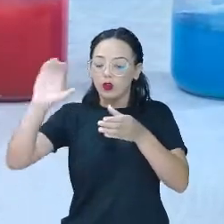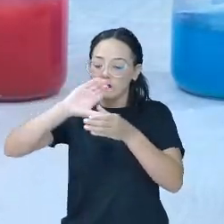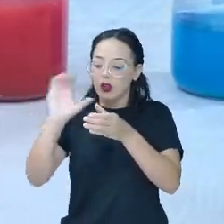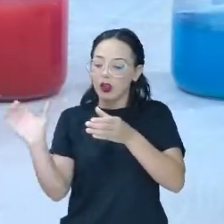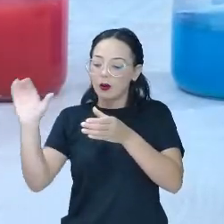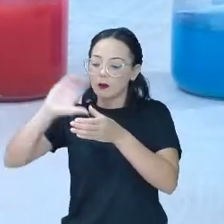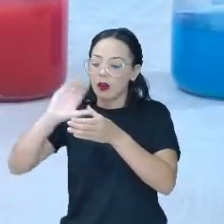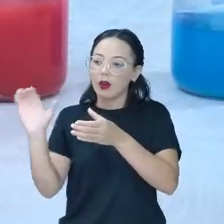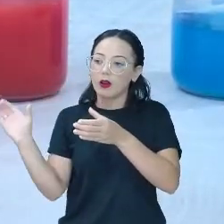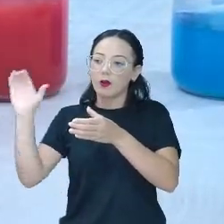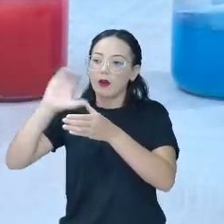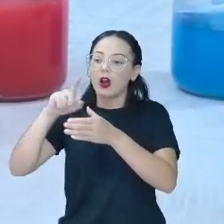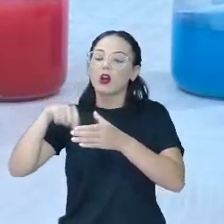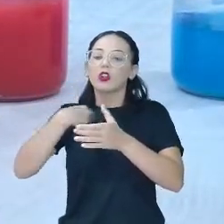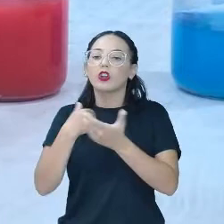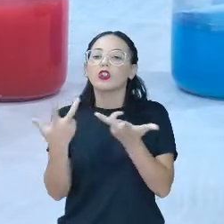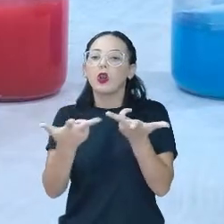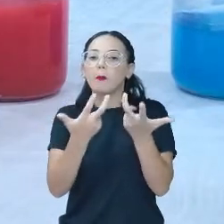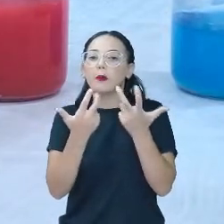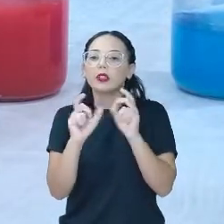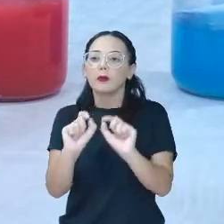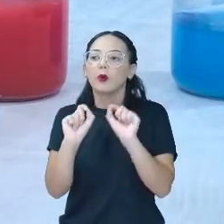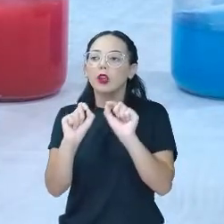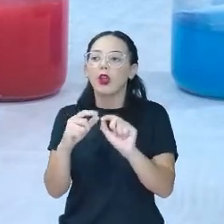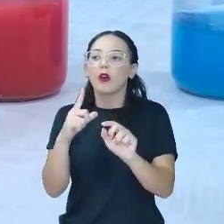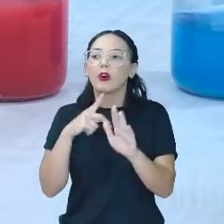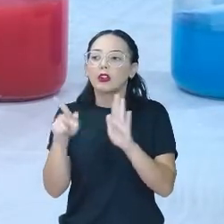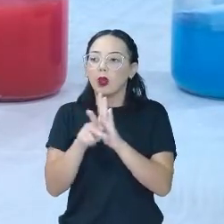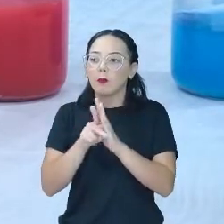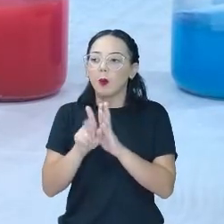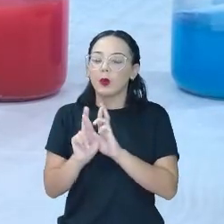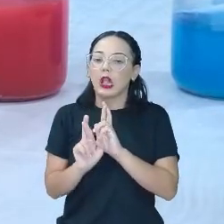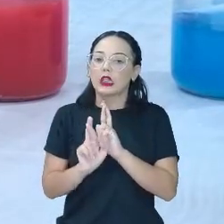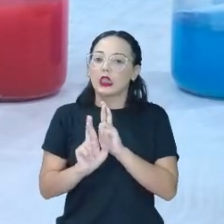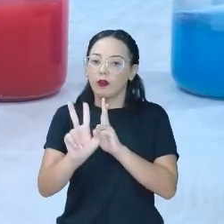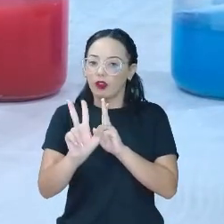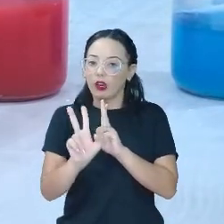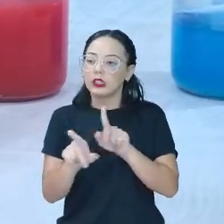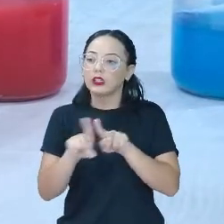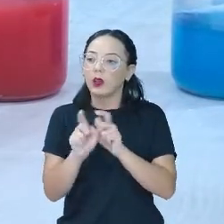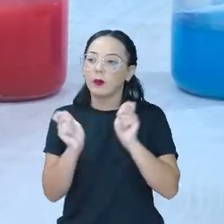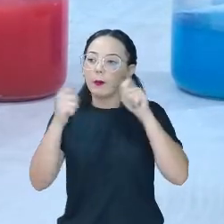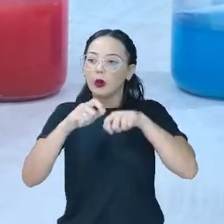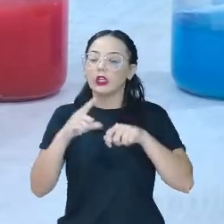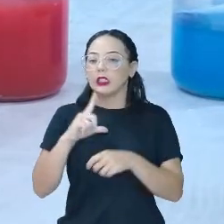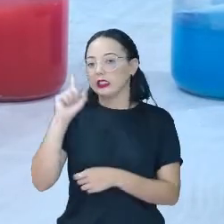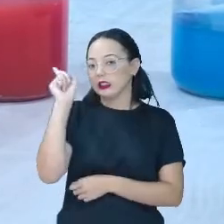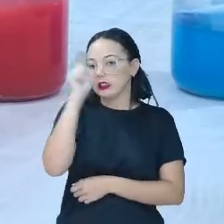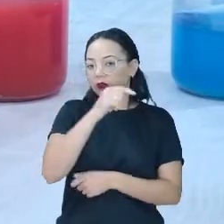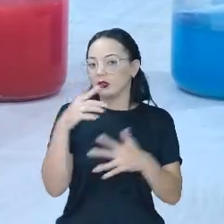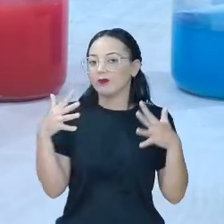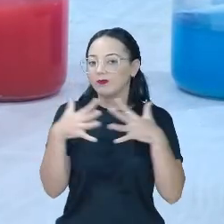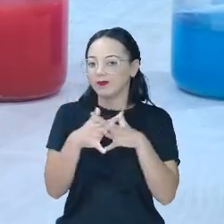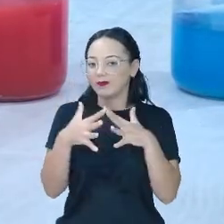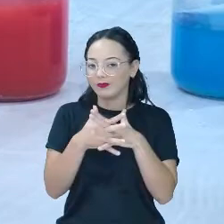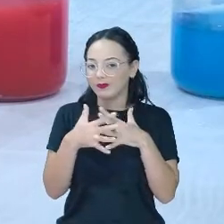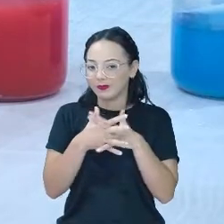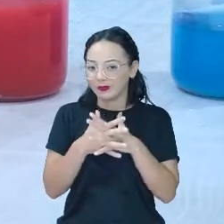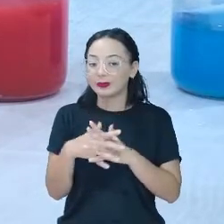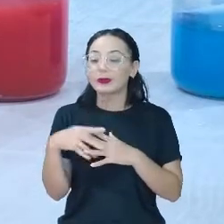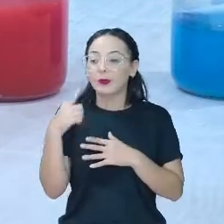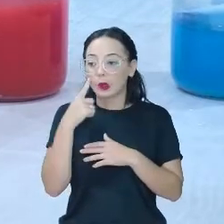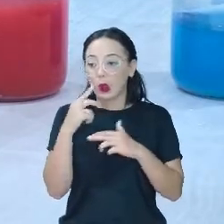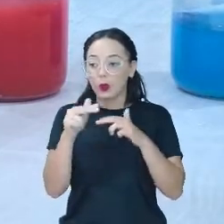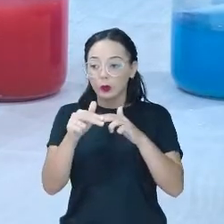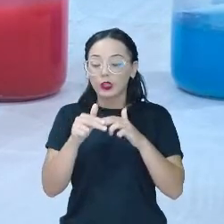são negativos, a gente vai ver que vai chegar uma substância que é diferente. E isso pode ter uma complicação, ok?